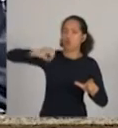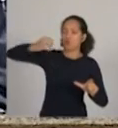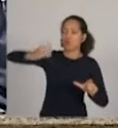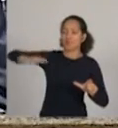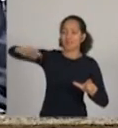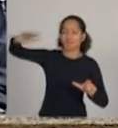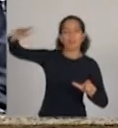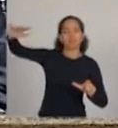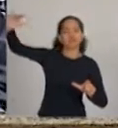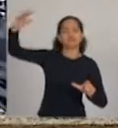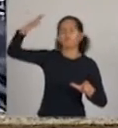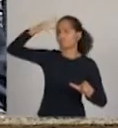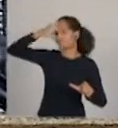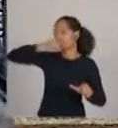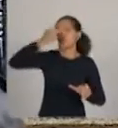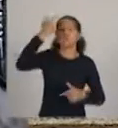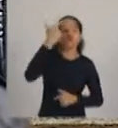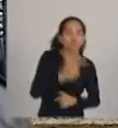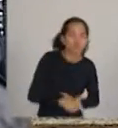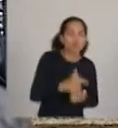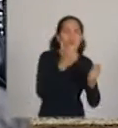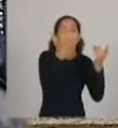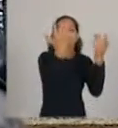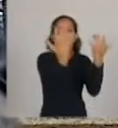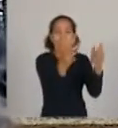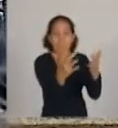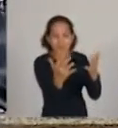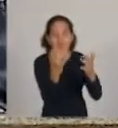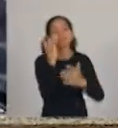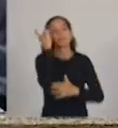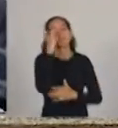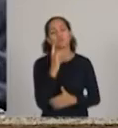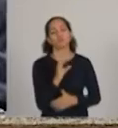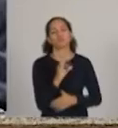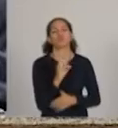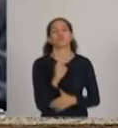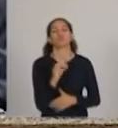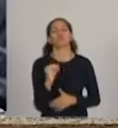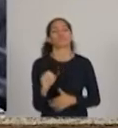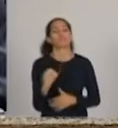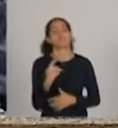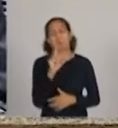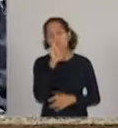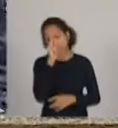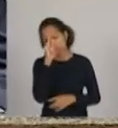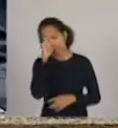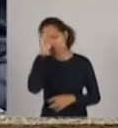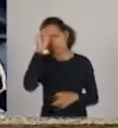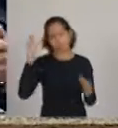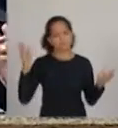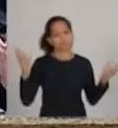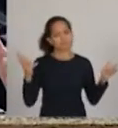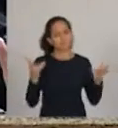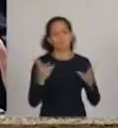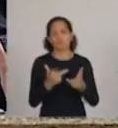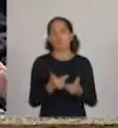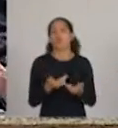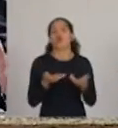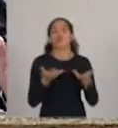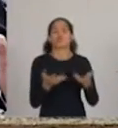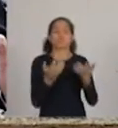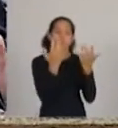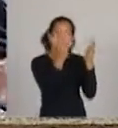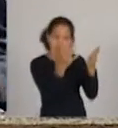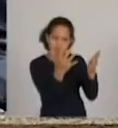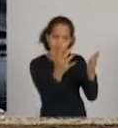E, mais uma vez, parabenizo ao deputado Torino pela brilhante ideia de homenagear não só